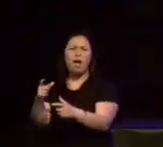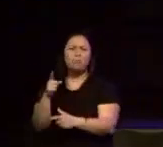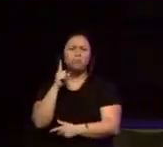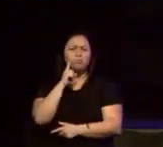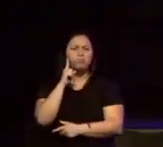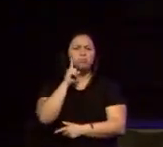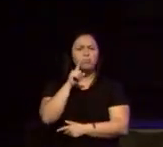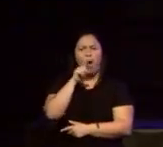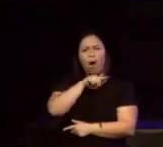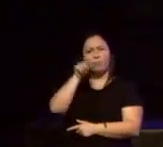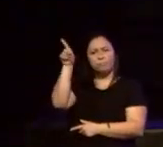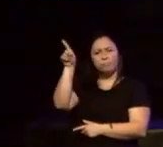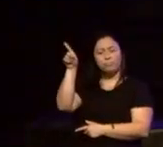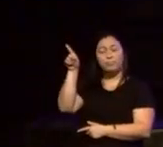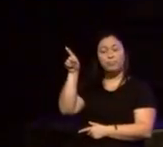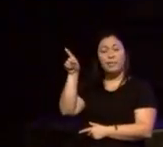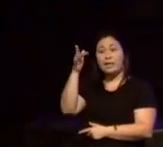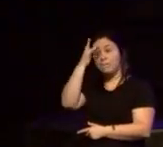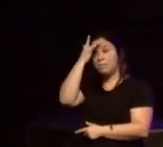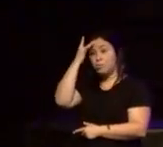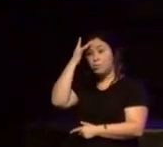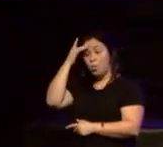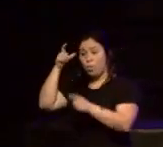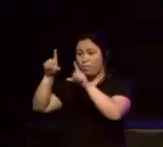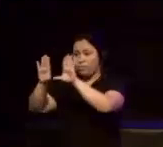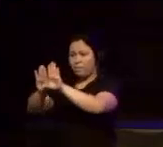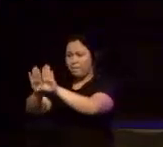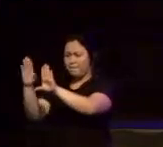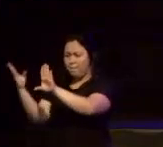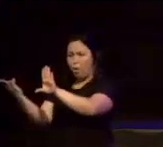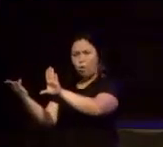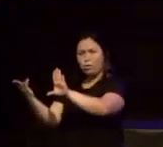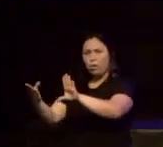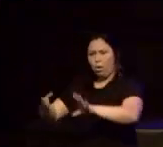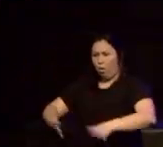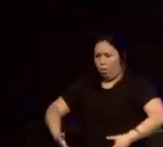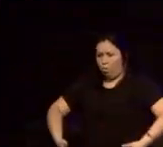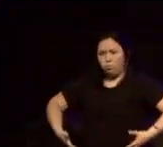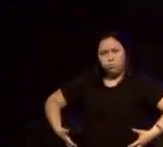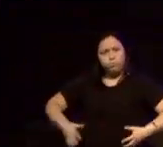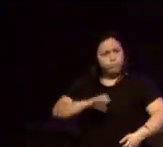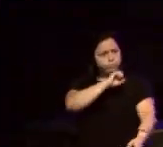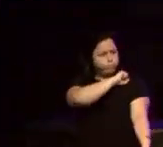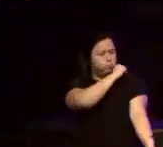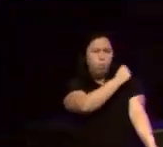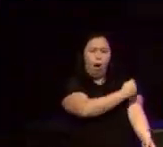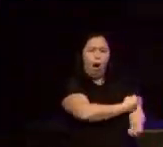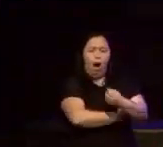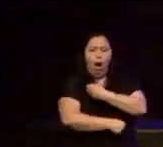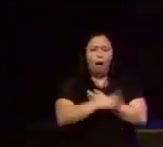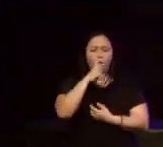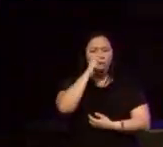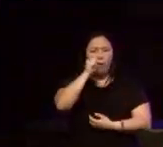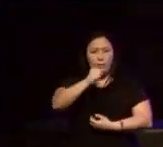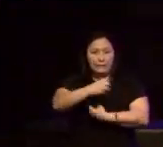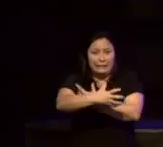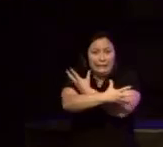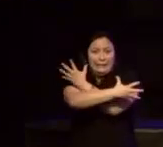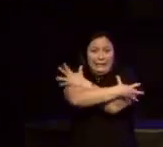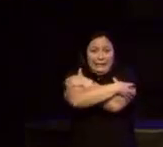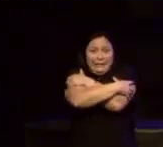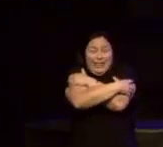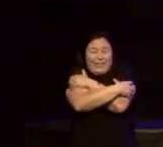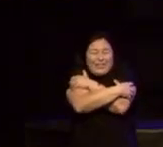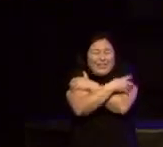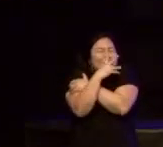humilde, e a pessoa que estava na porta anunciou muito grande, muito forte, e ele me abraçou como quem quer quebrar as minhas costelas.